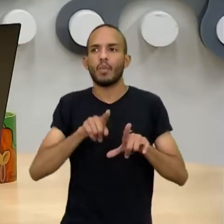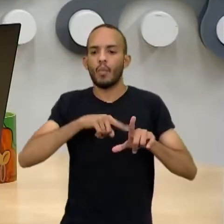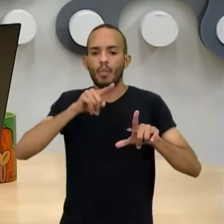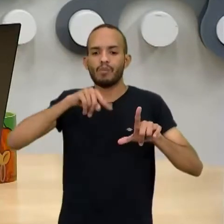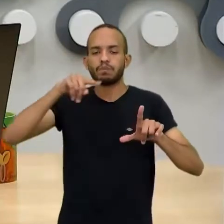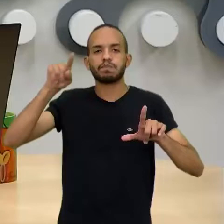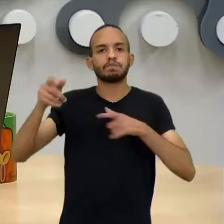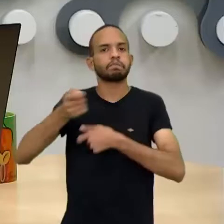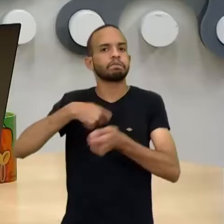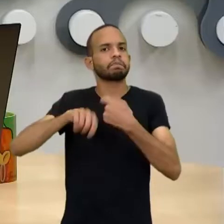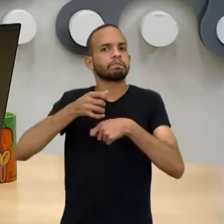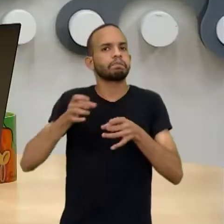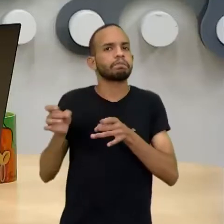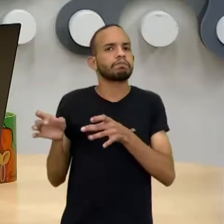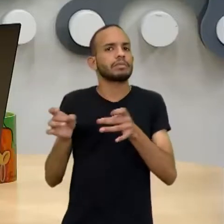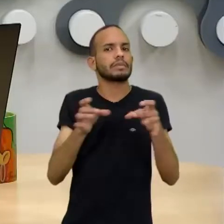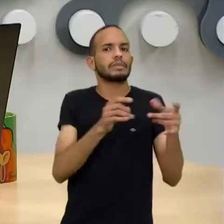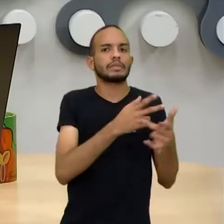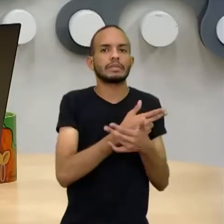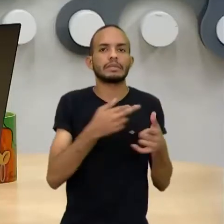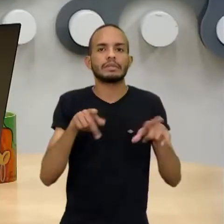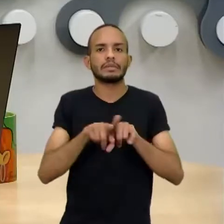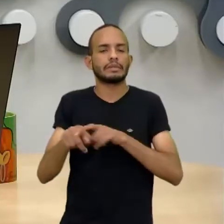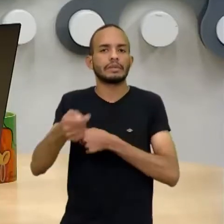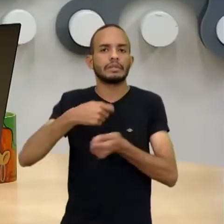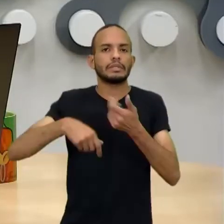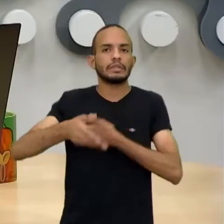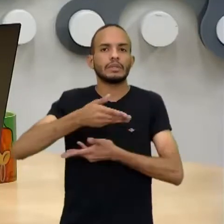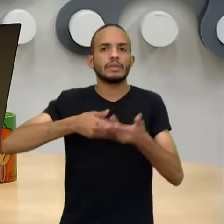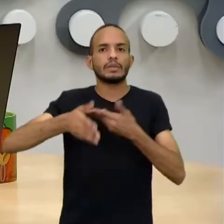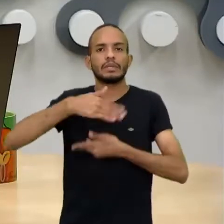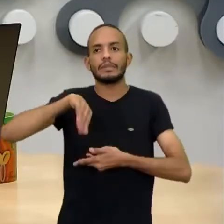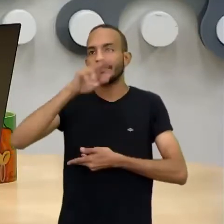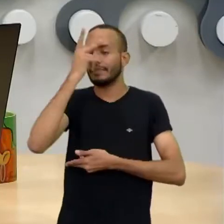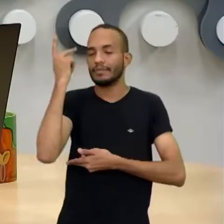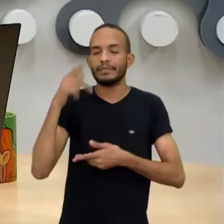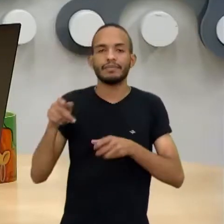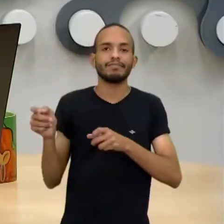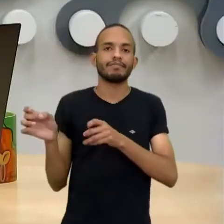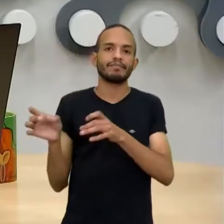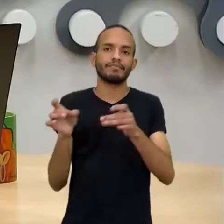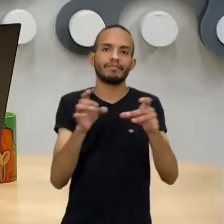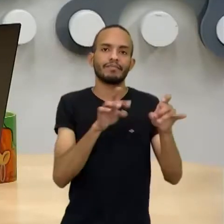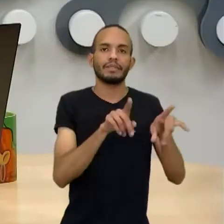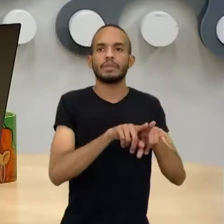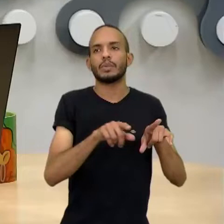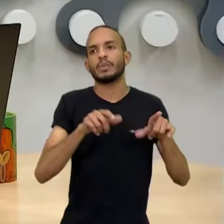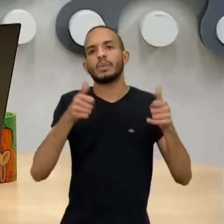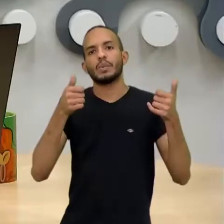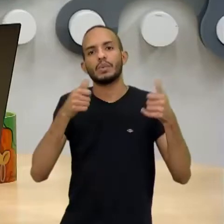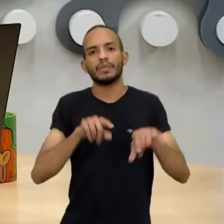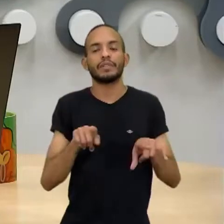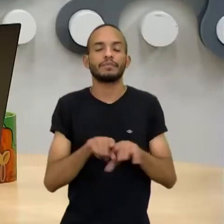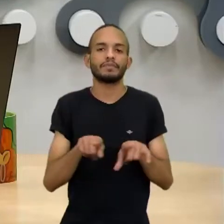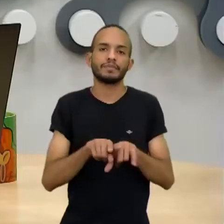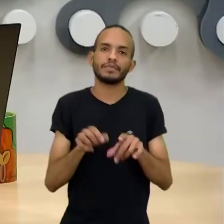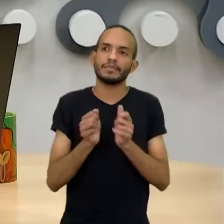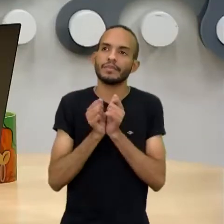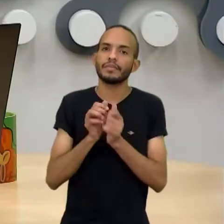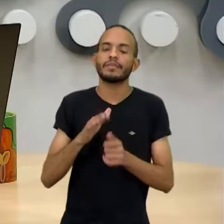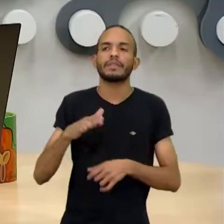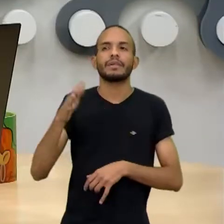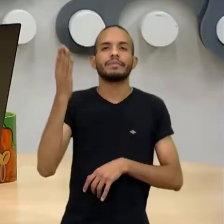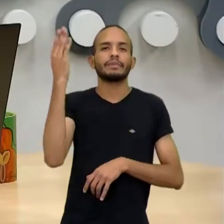escala mercantil, né? E ela foi um comércio de pessoas, que por si só já seria horrível. A escravização do